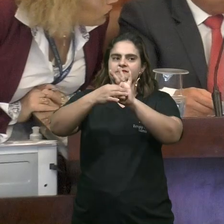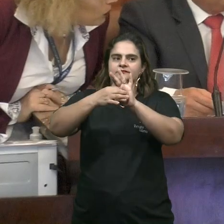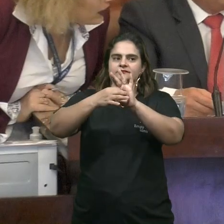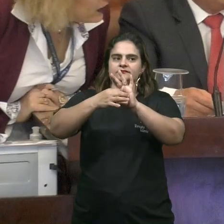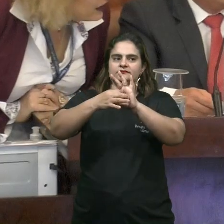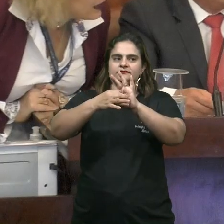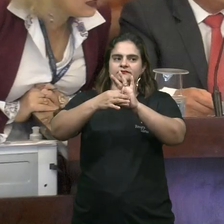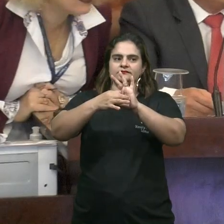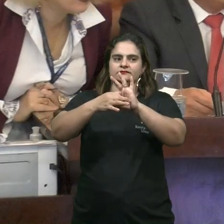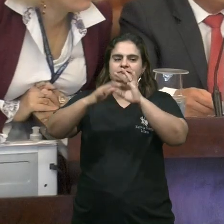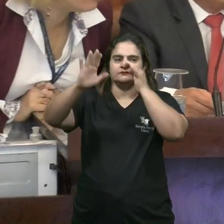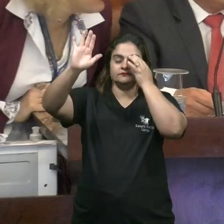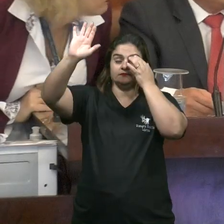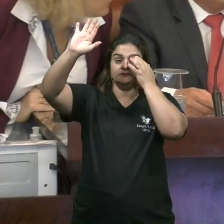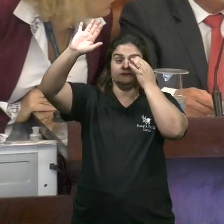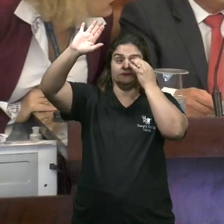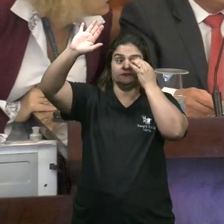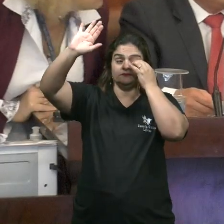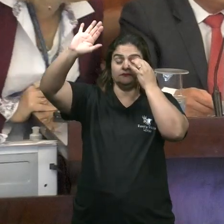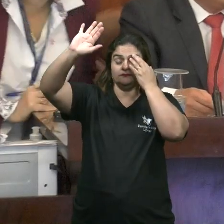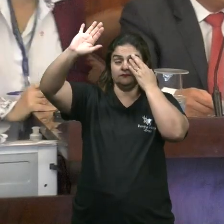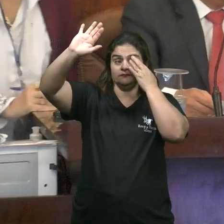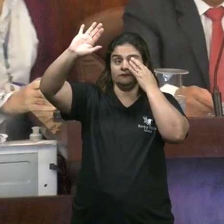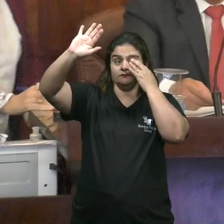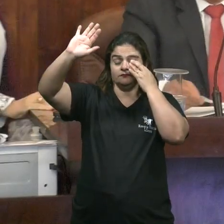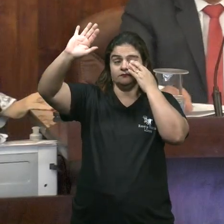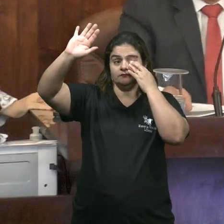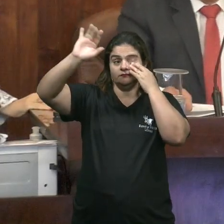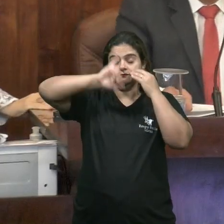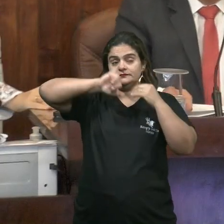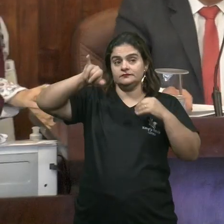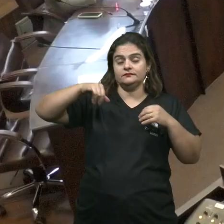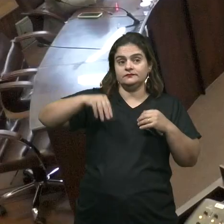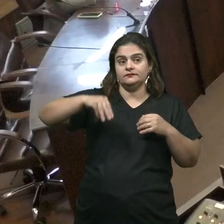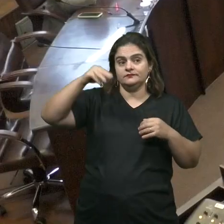de ordem, vereador Júnior Moraes.